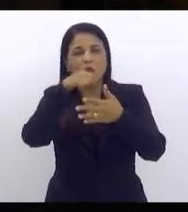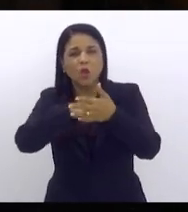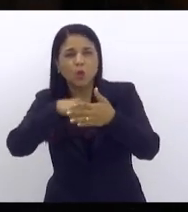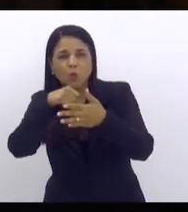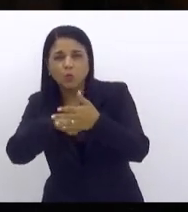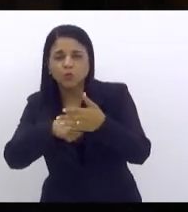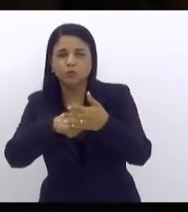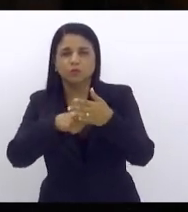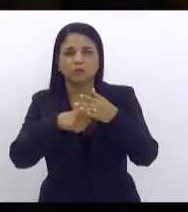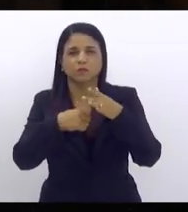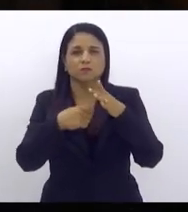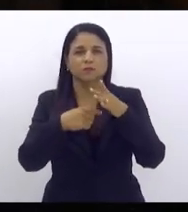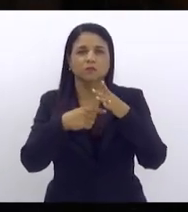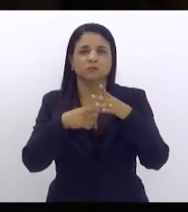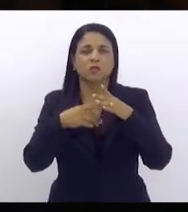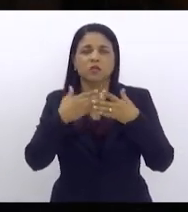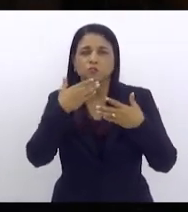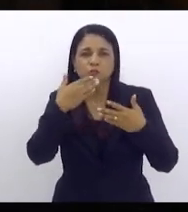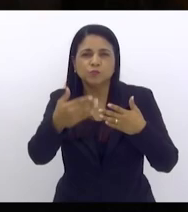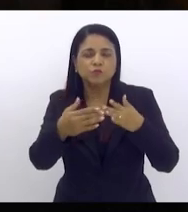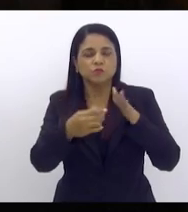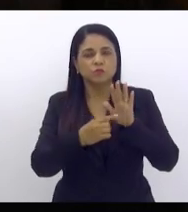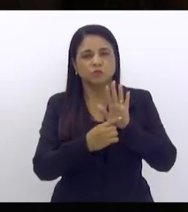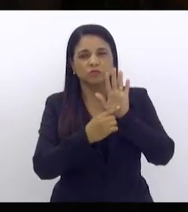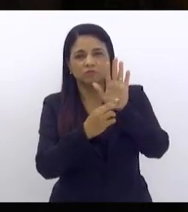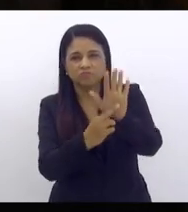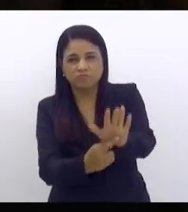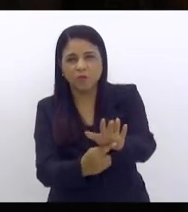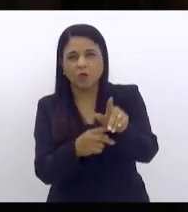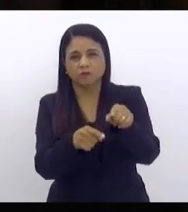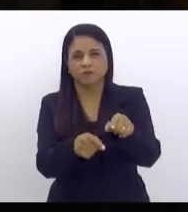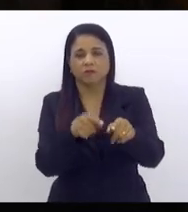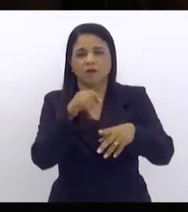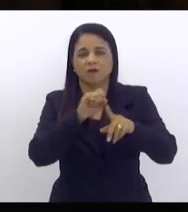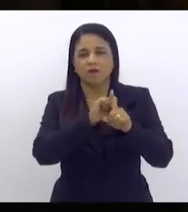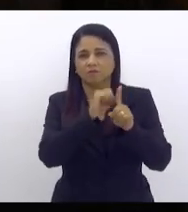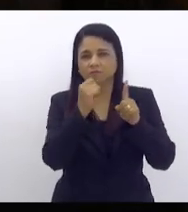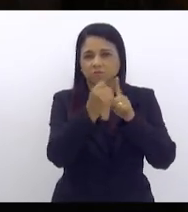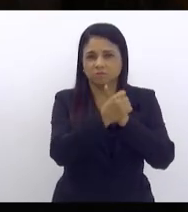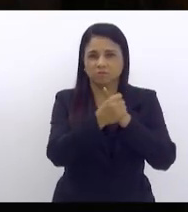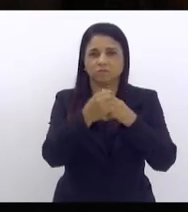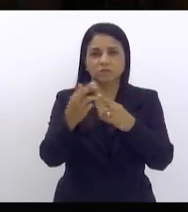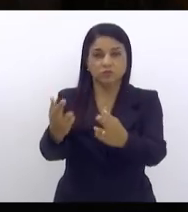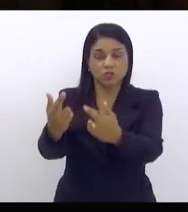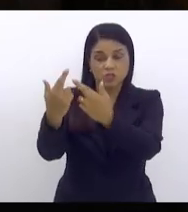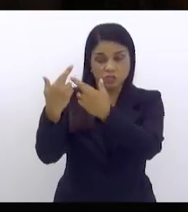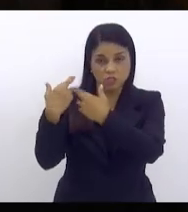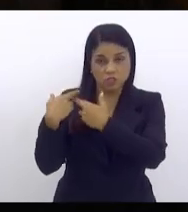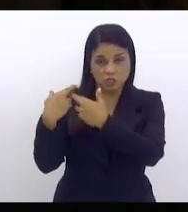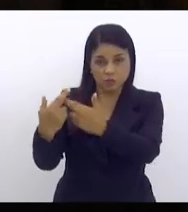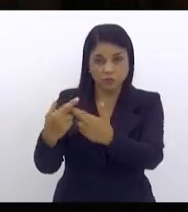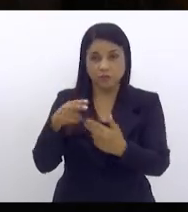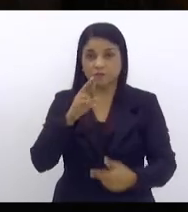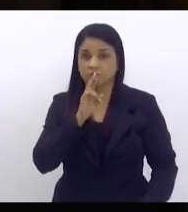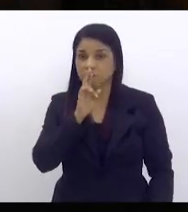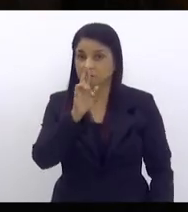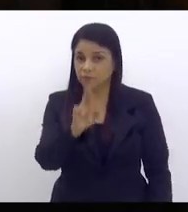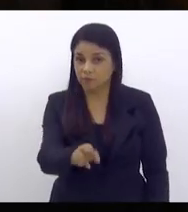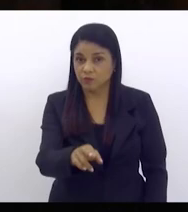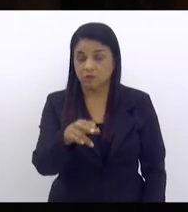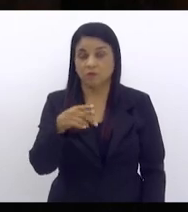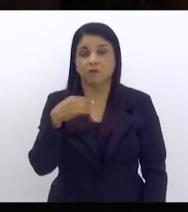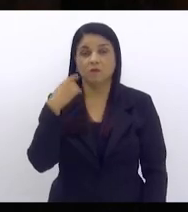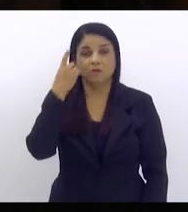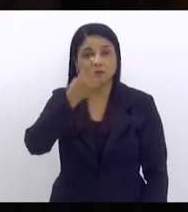as demandas que a nossa sociedade nos responsabiliza em responder. E aí, um